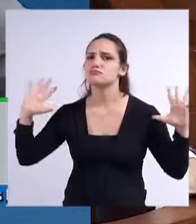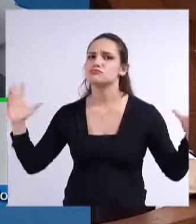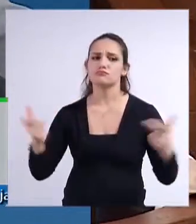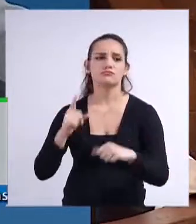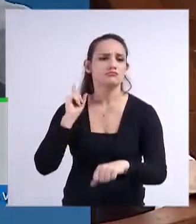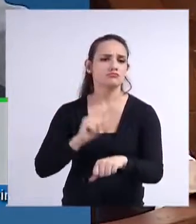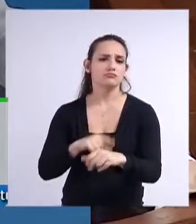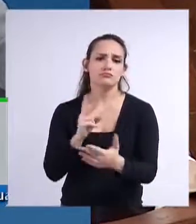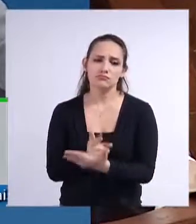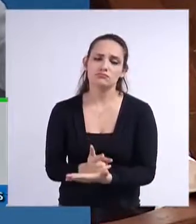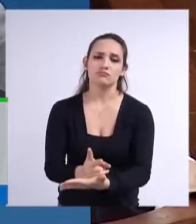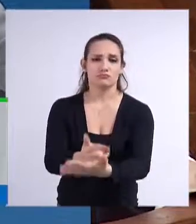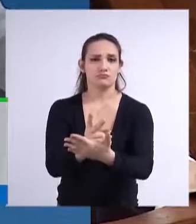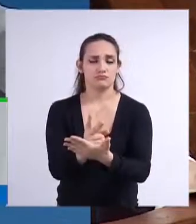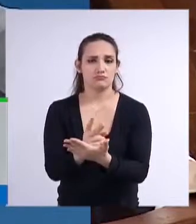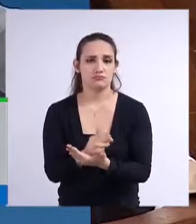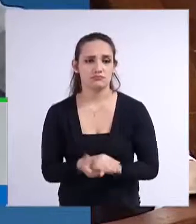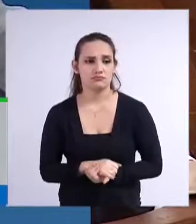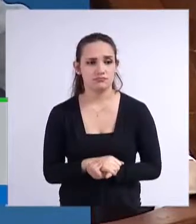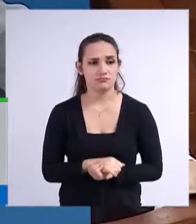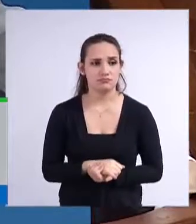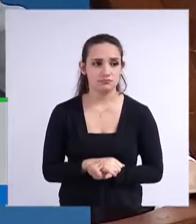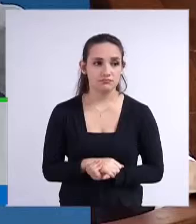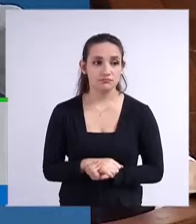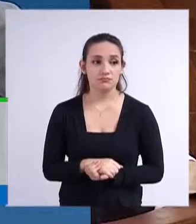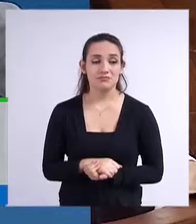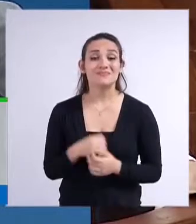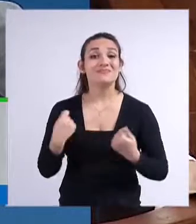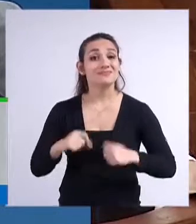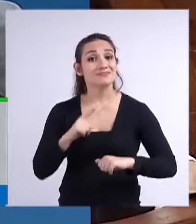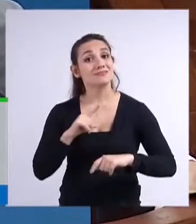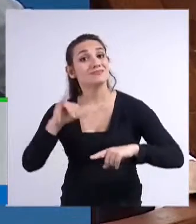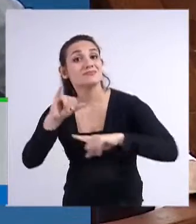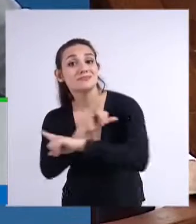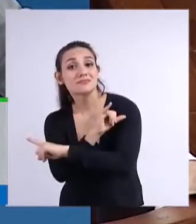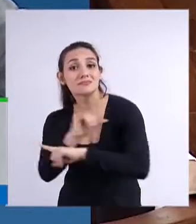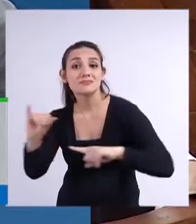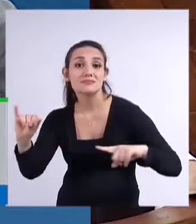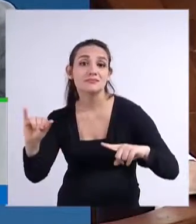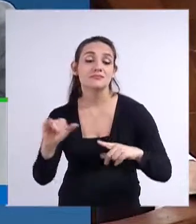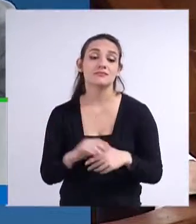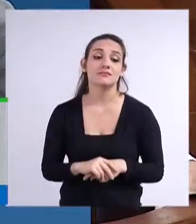constante. E ele passa por uma estratégia de